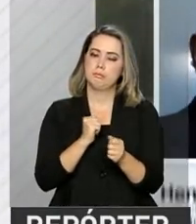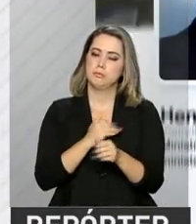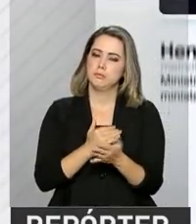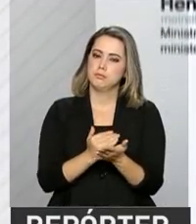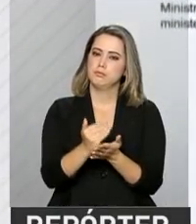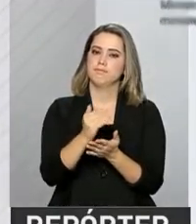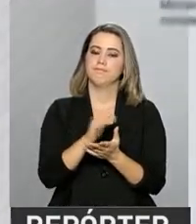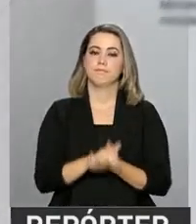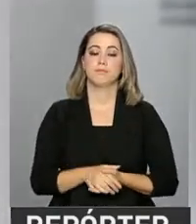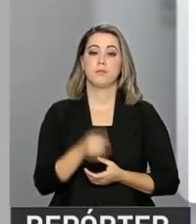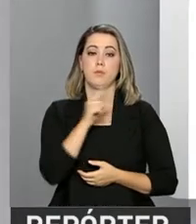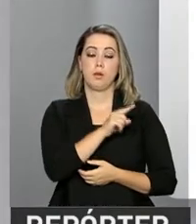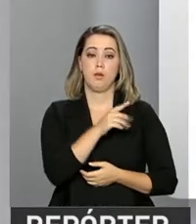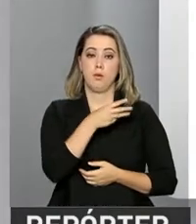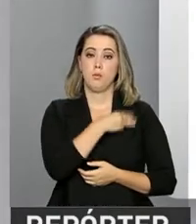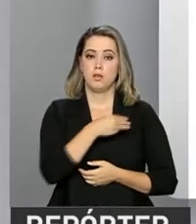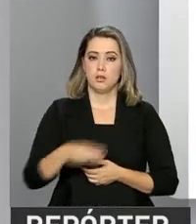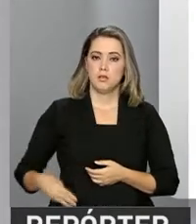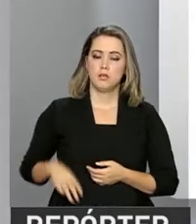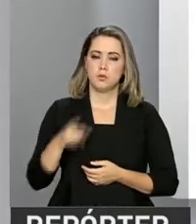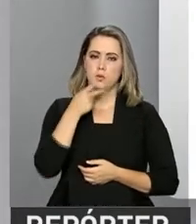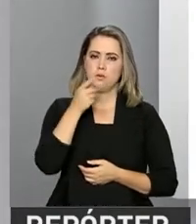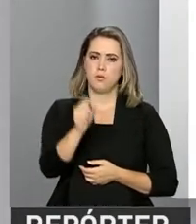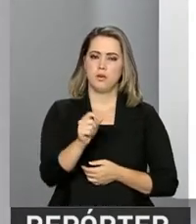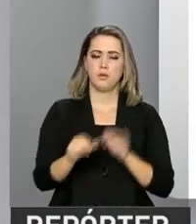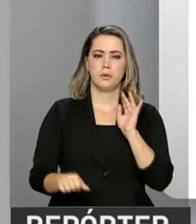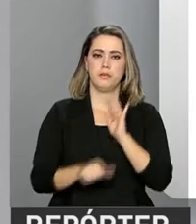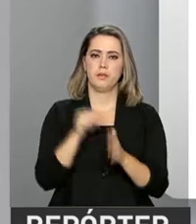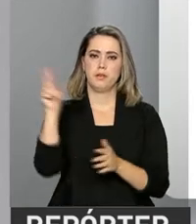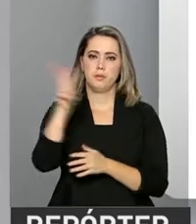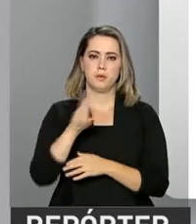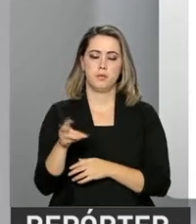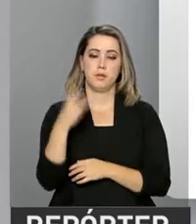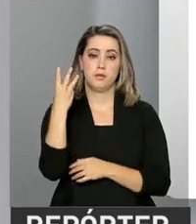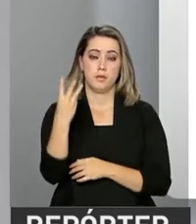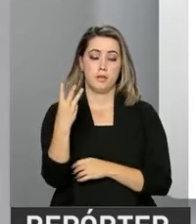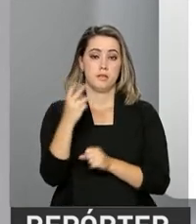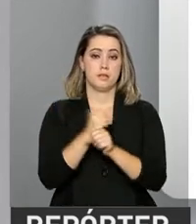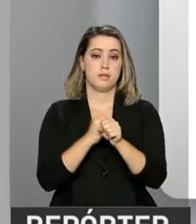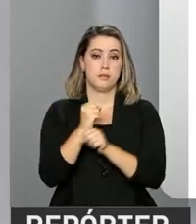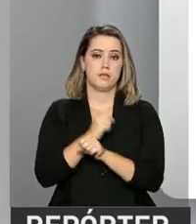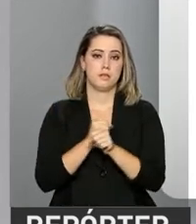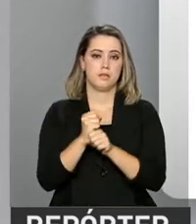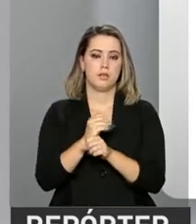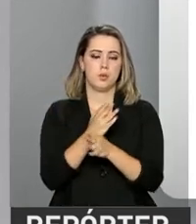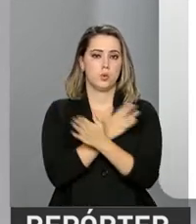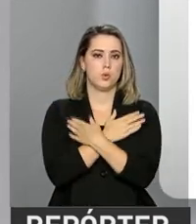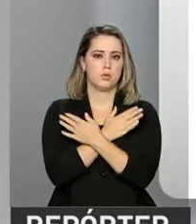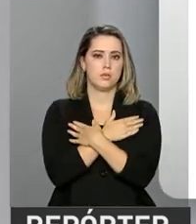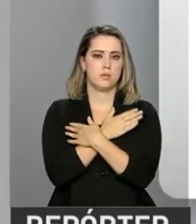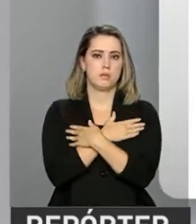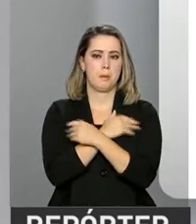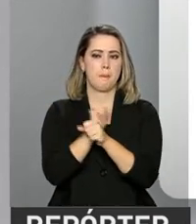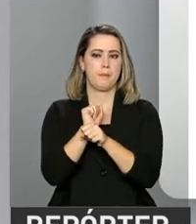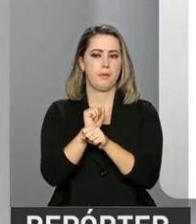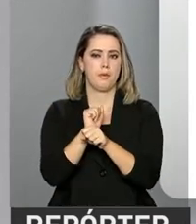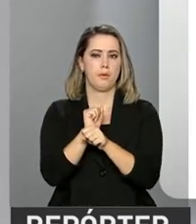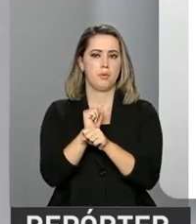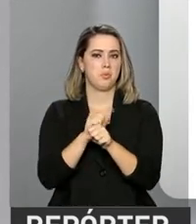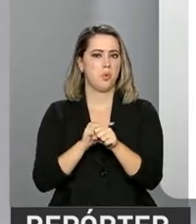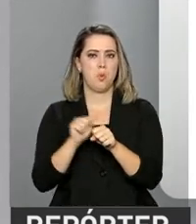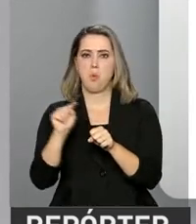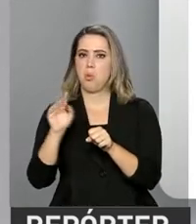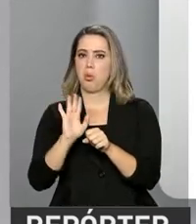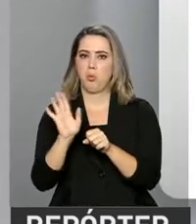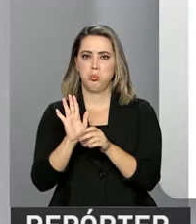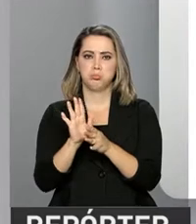segundo o ministro henrique meirelles pela primeira vez em três anos o desemprego parou de subir em abril ea partir de